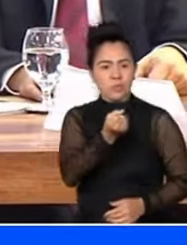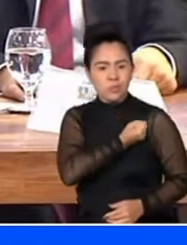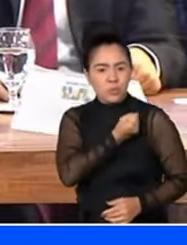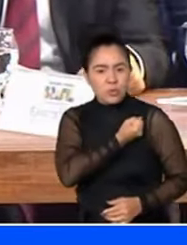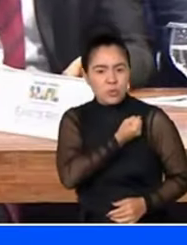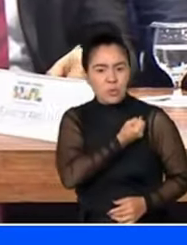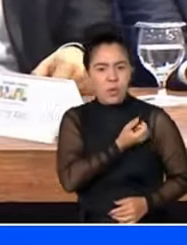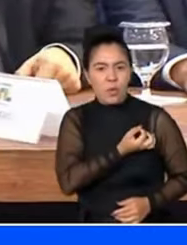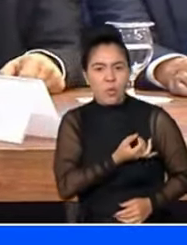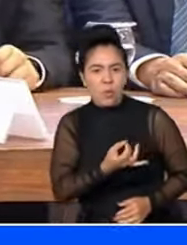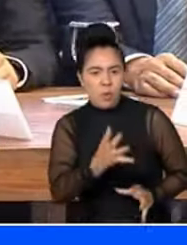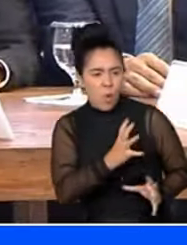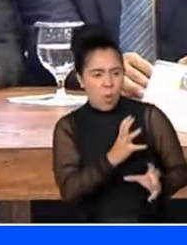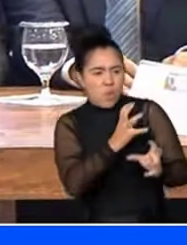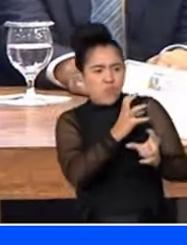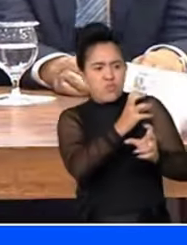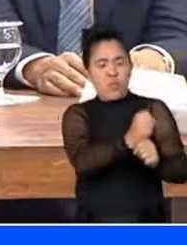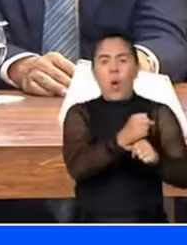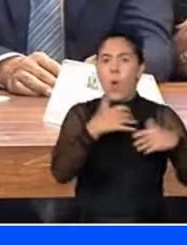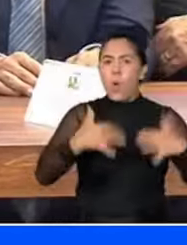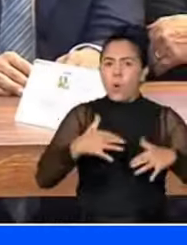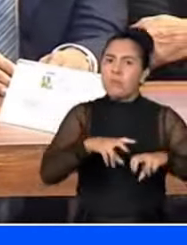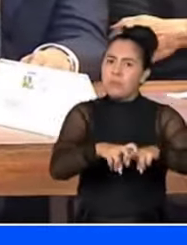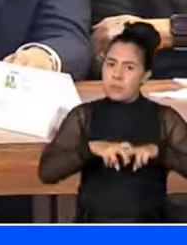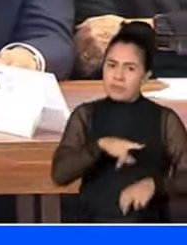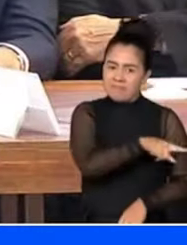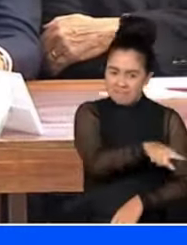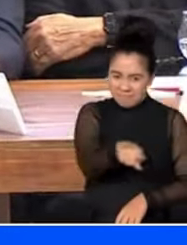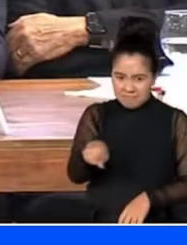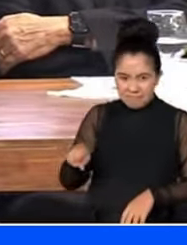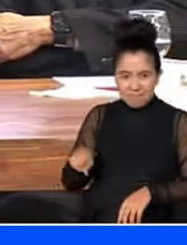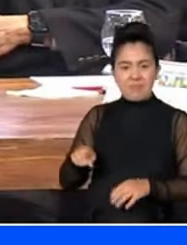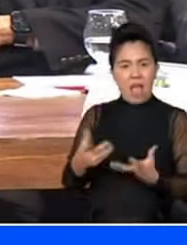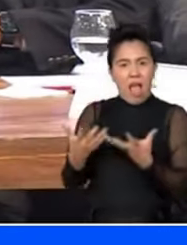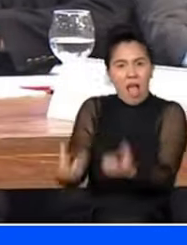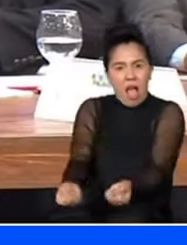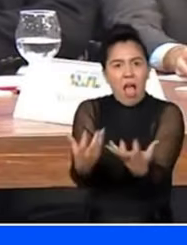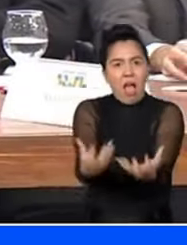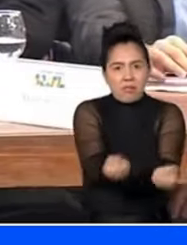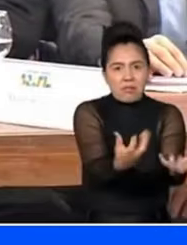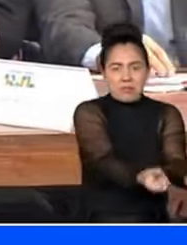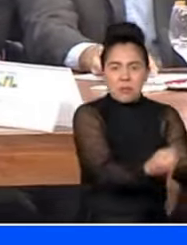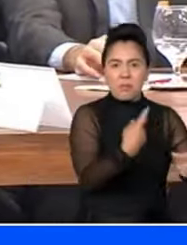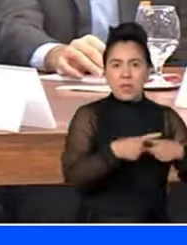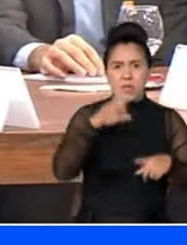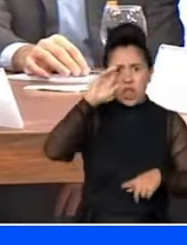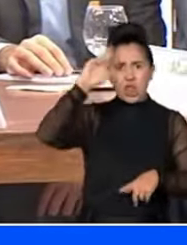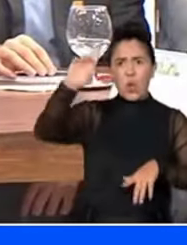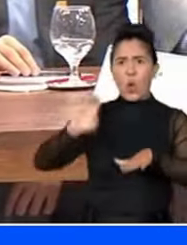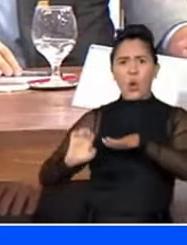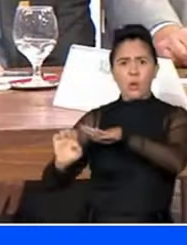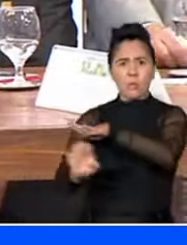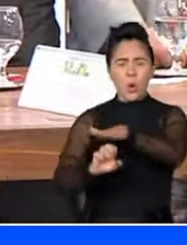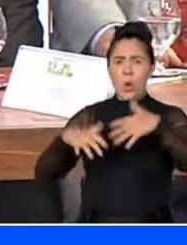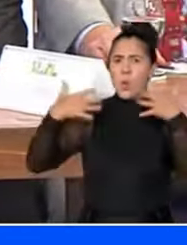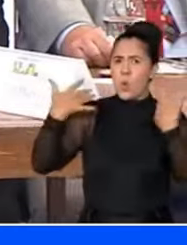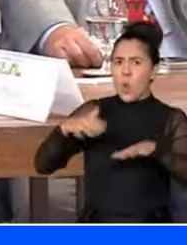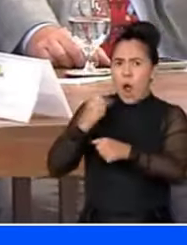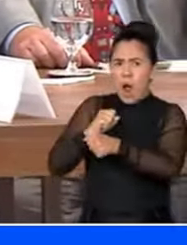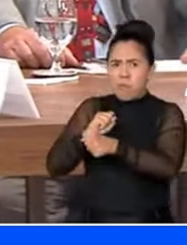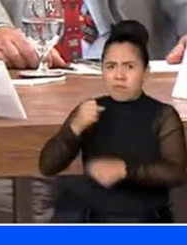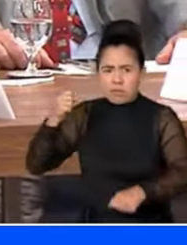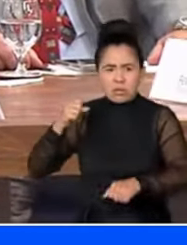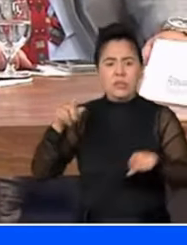dúvida. Por isso que aceitaram o convite. Aqui tem donos de grandes empresas, aqui tem dirigentes de grandes